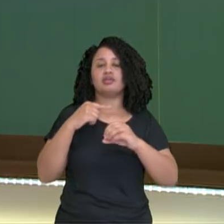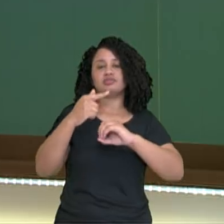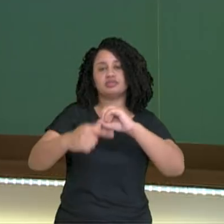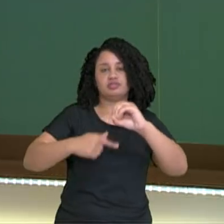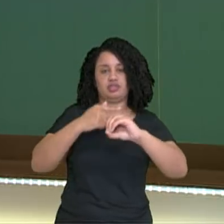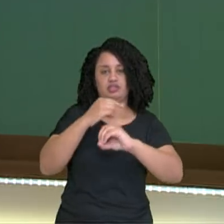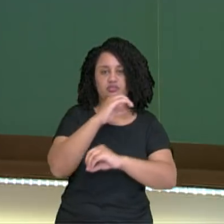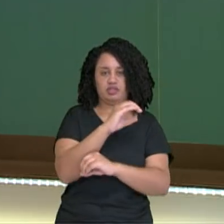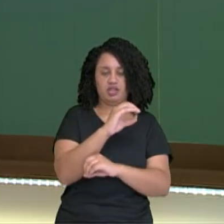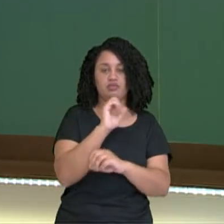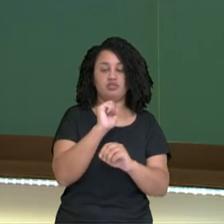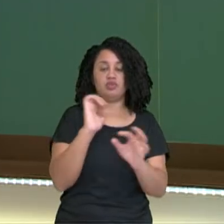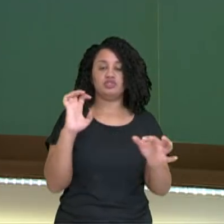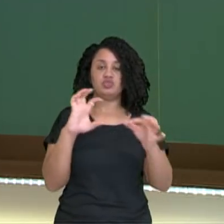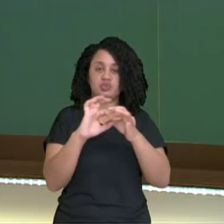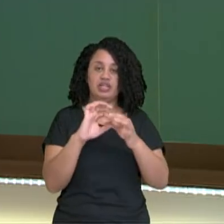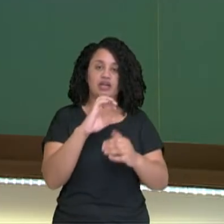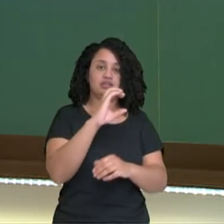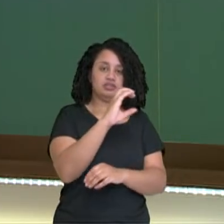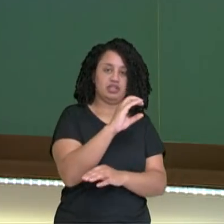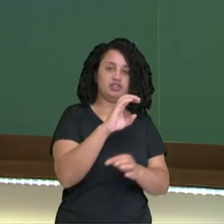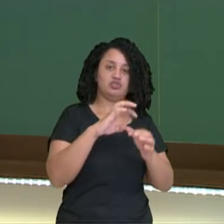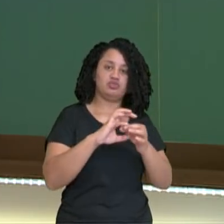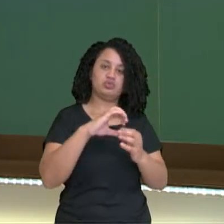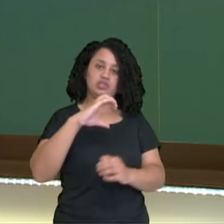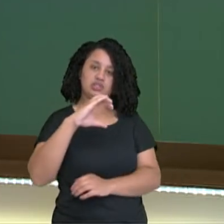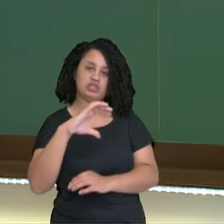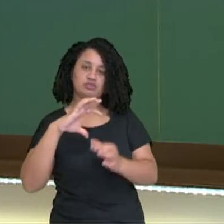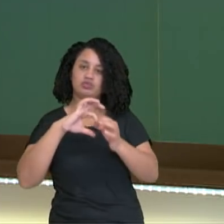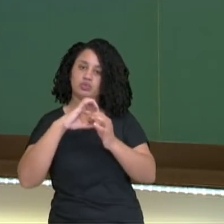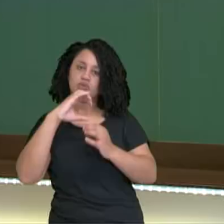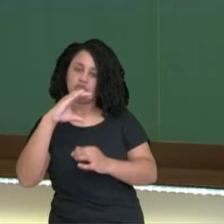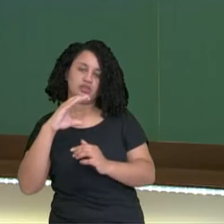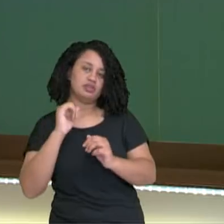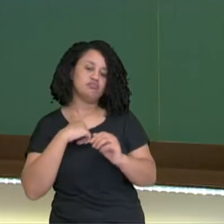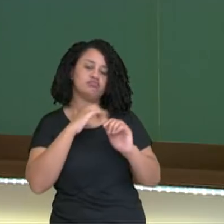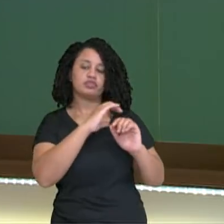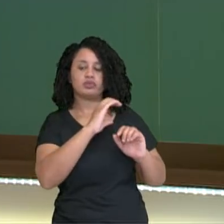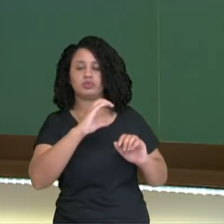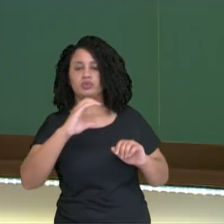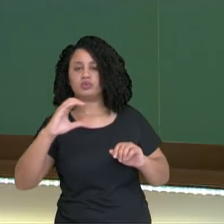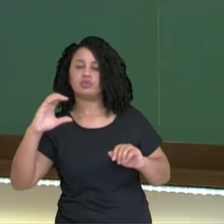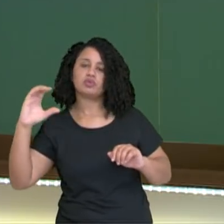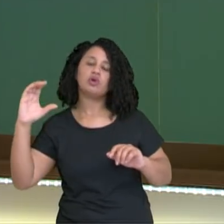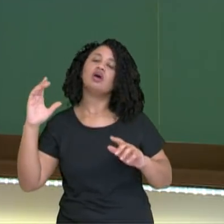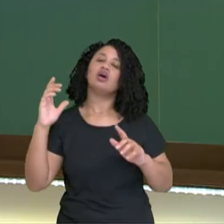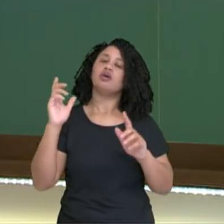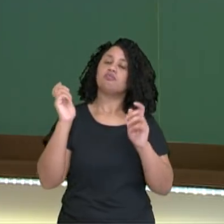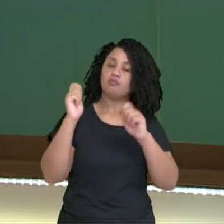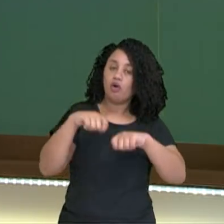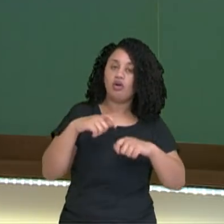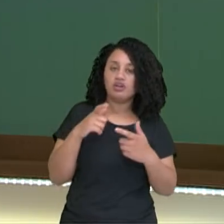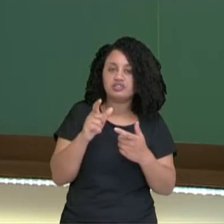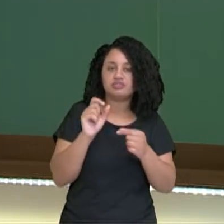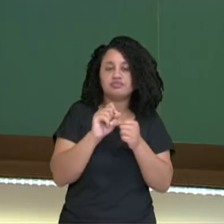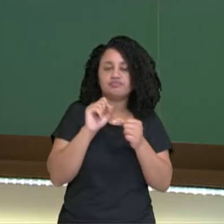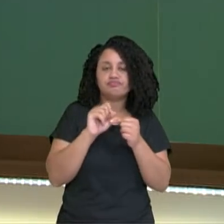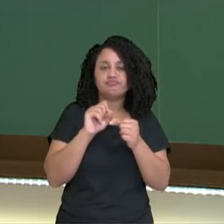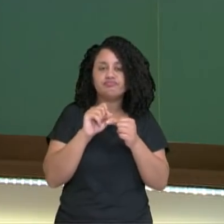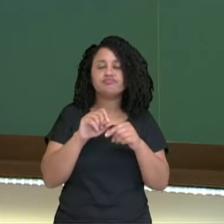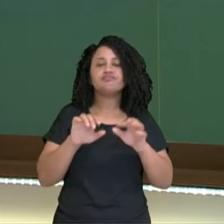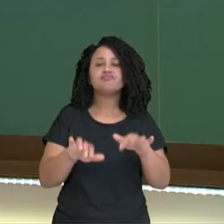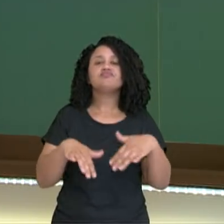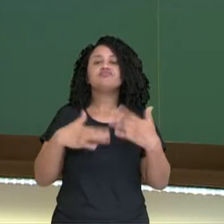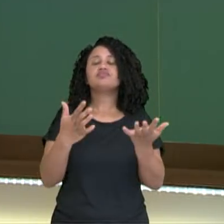possibilidade de formar uma gama muito grande de compostos, né, só ligando carbono a carbono, nós